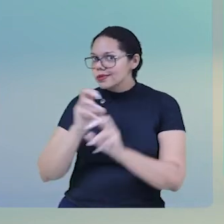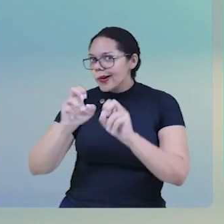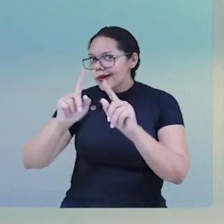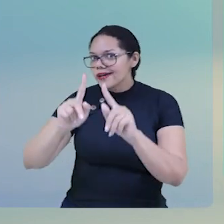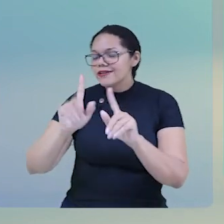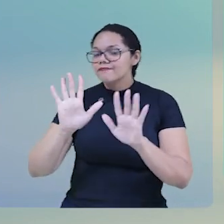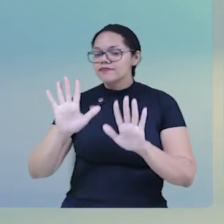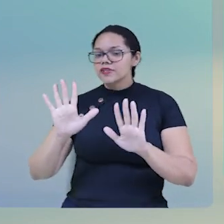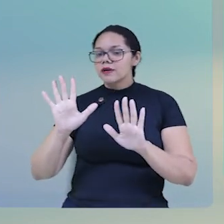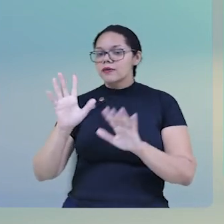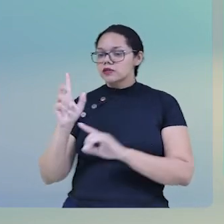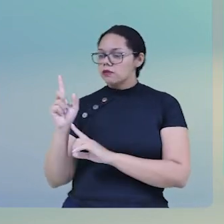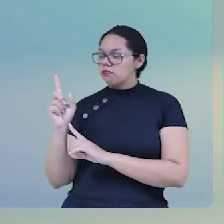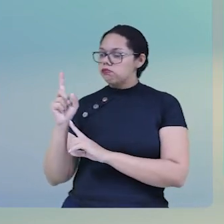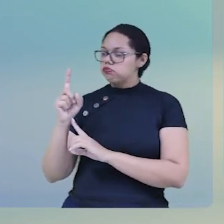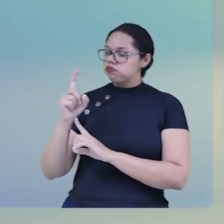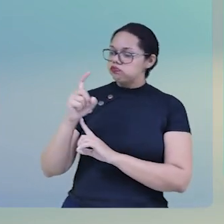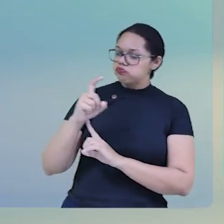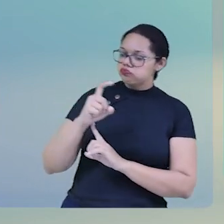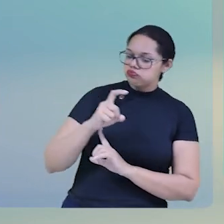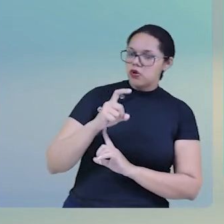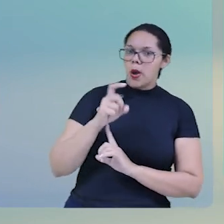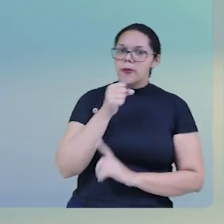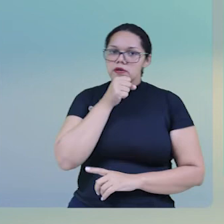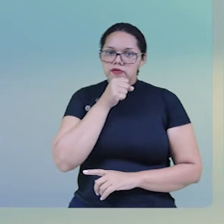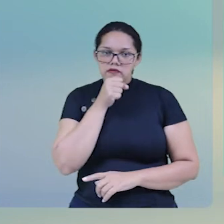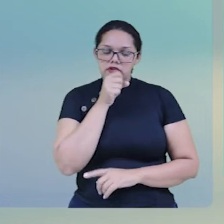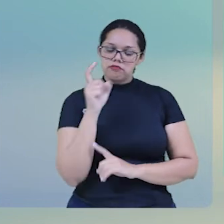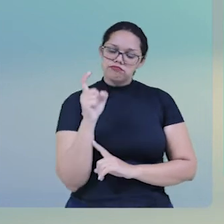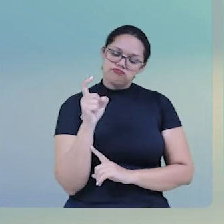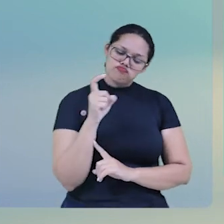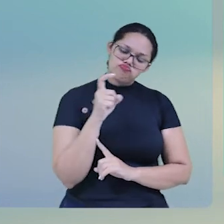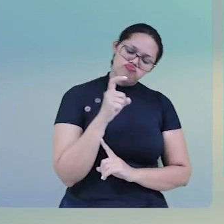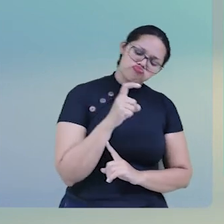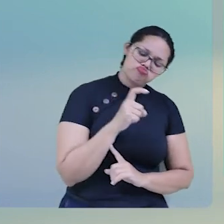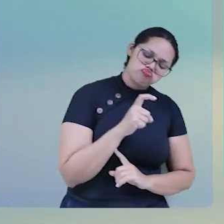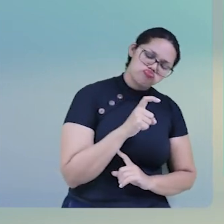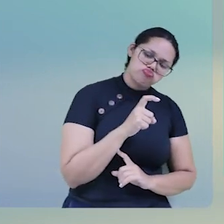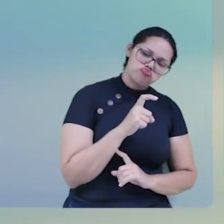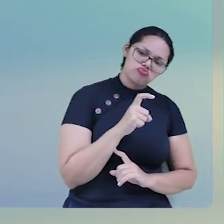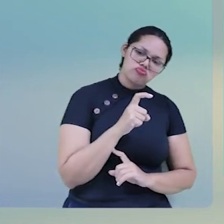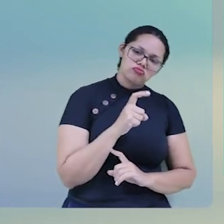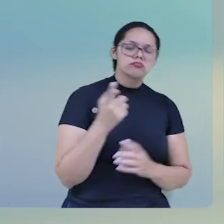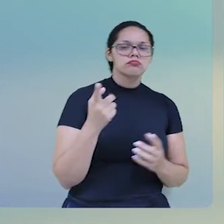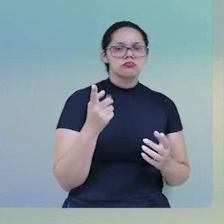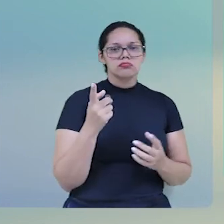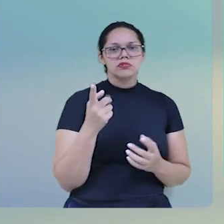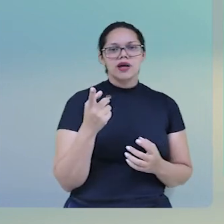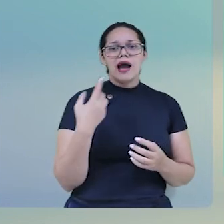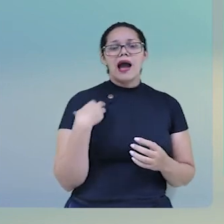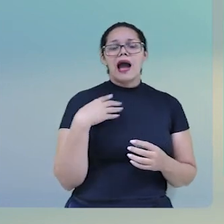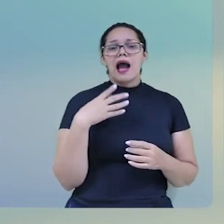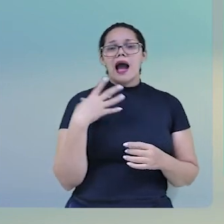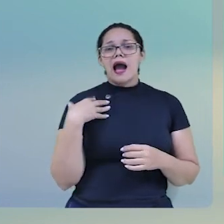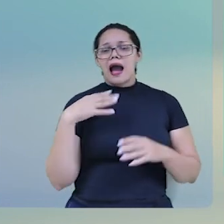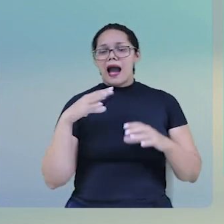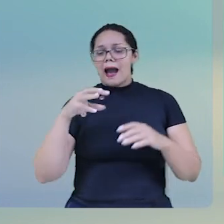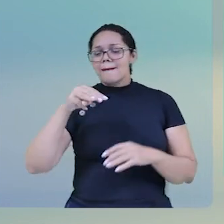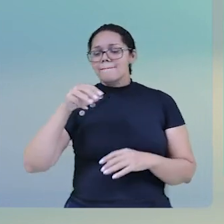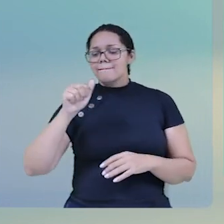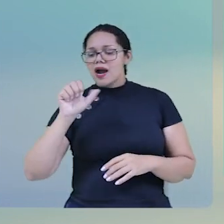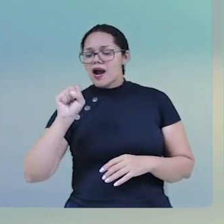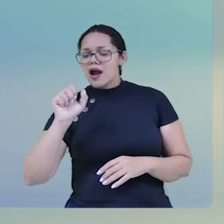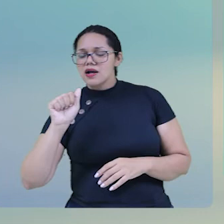Perda do tamanho e número de fibras musculares. Vou envelhecendo, as minhas fibras vão diminuindo, a minha massa muscular vai